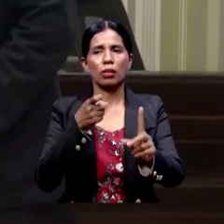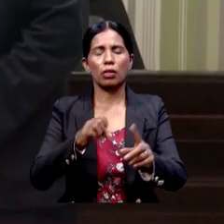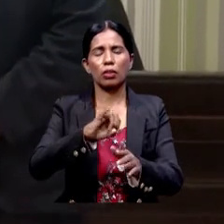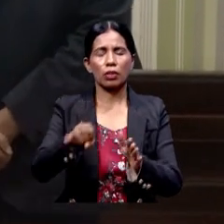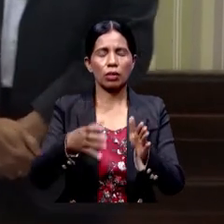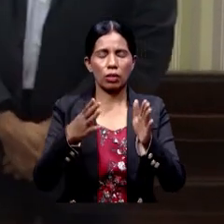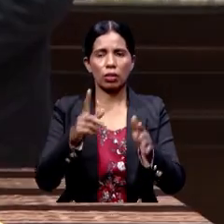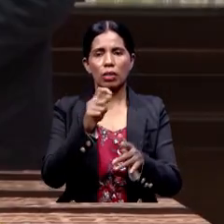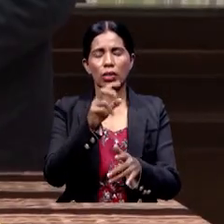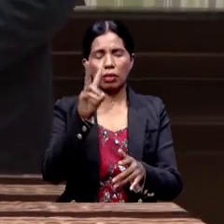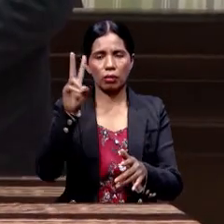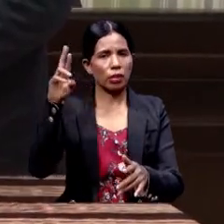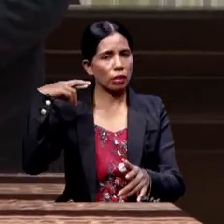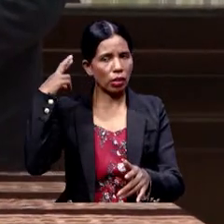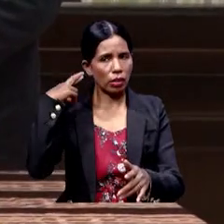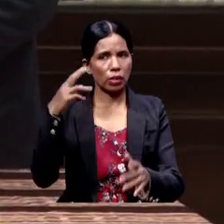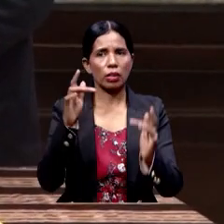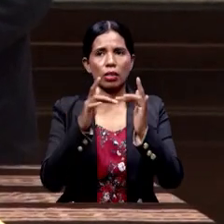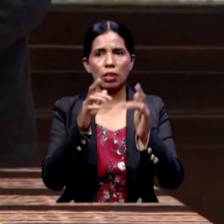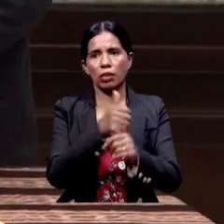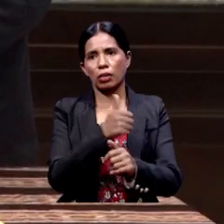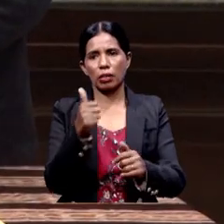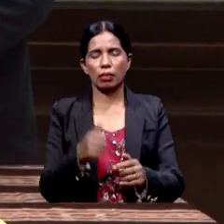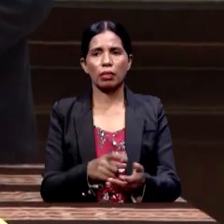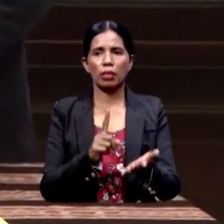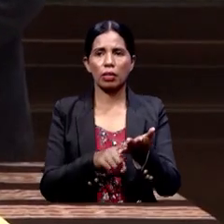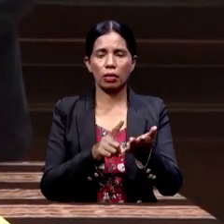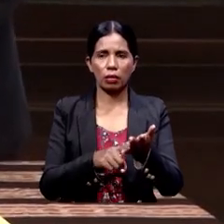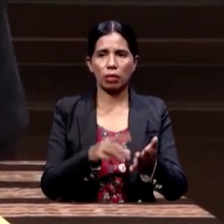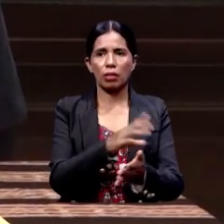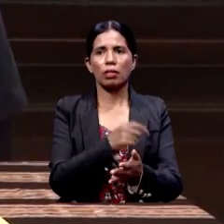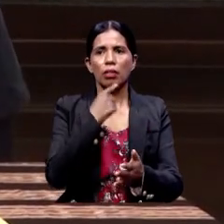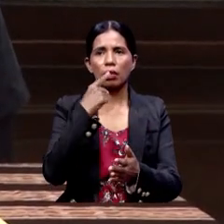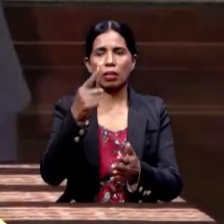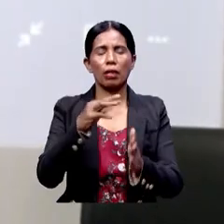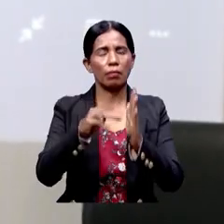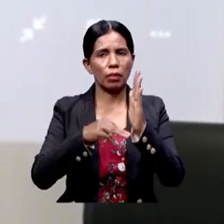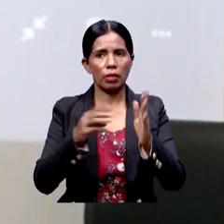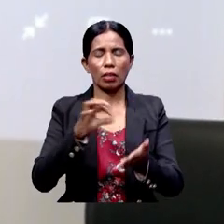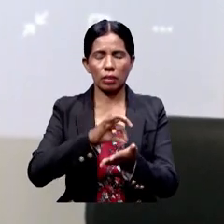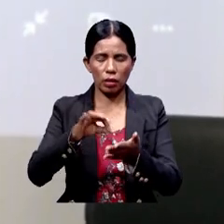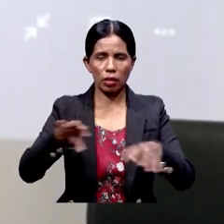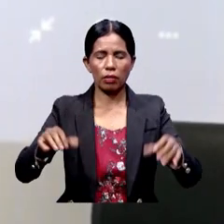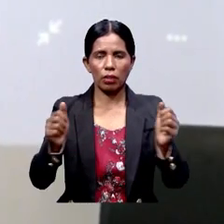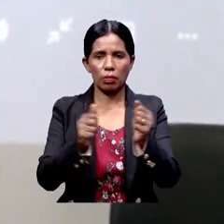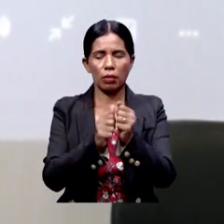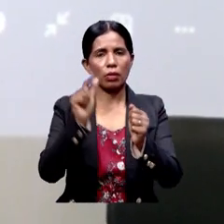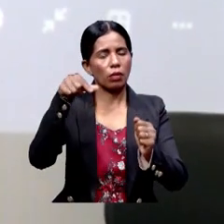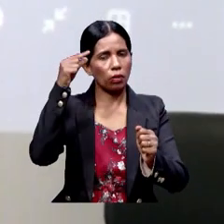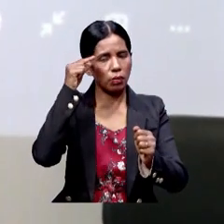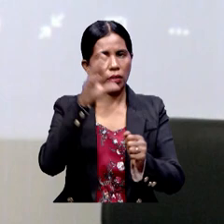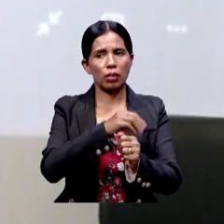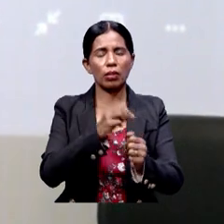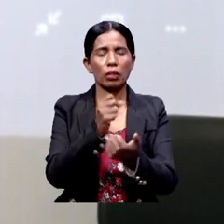jornal televisão rádio online no selutan e a discurso Expedito Hateten mídia nebe assina um acordo com o governo